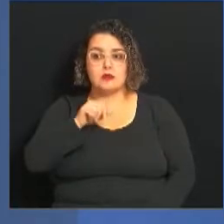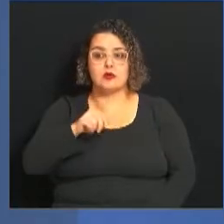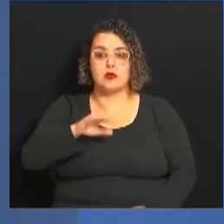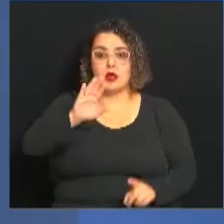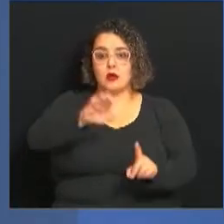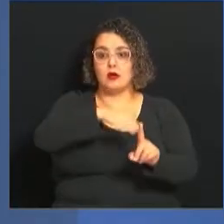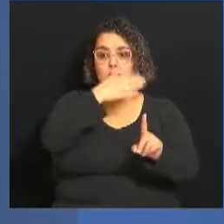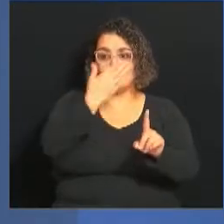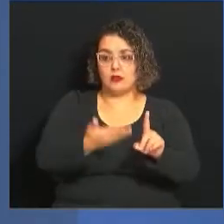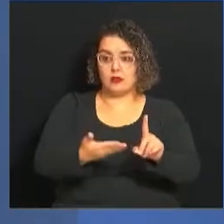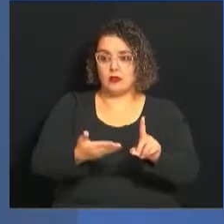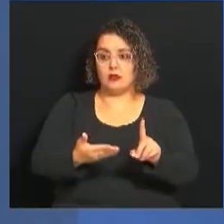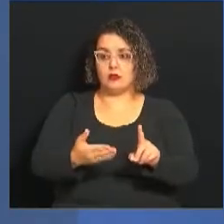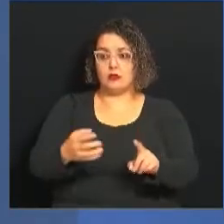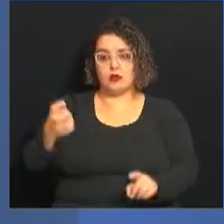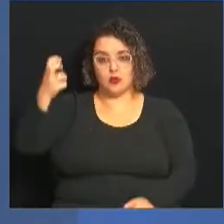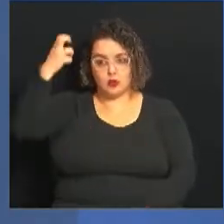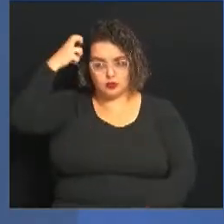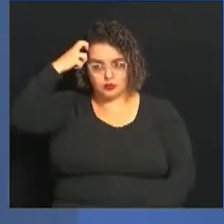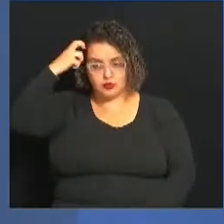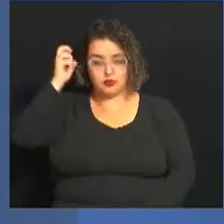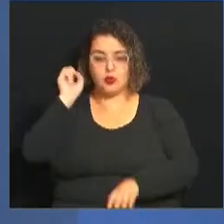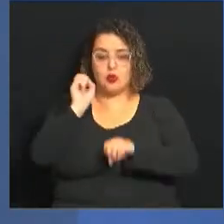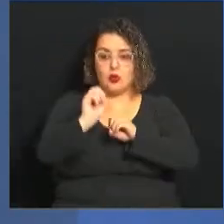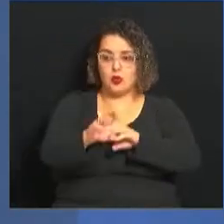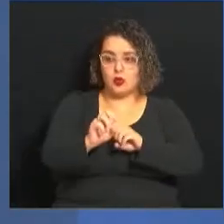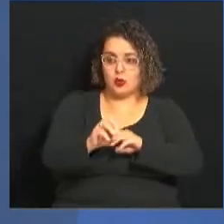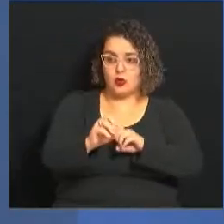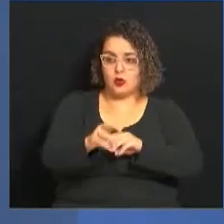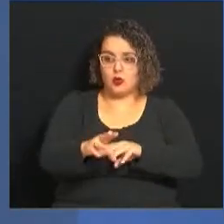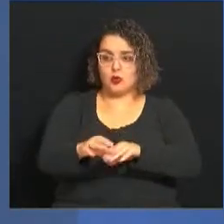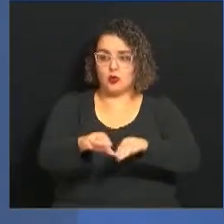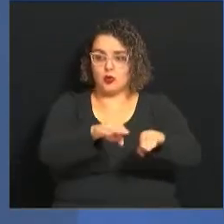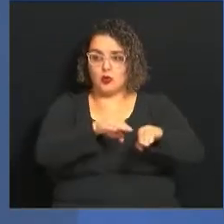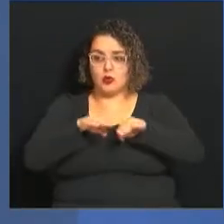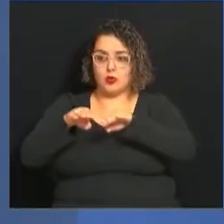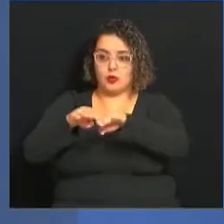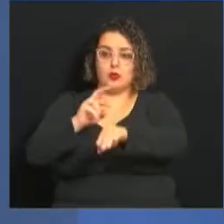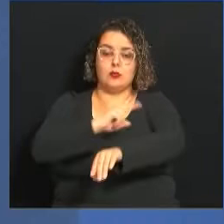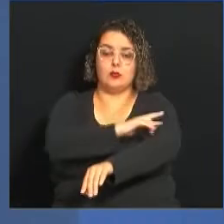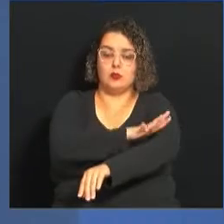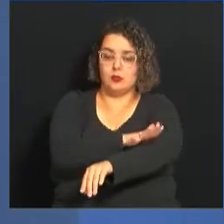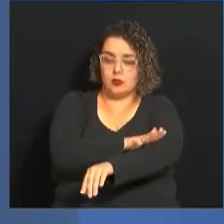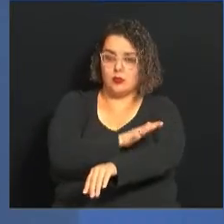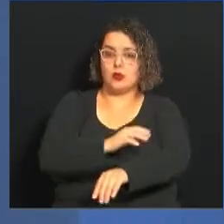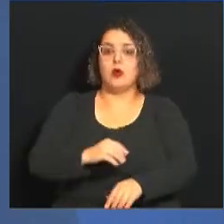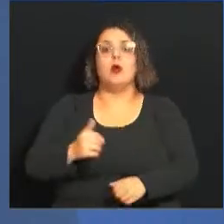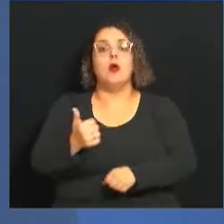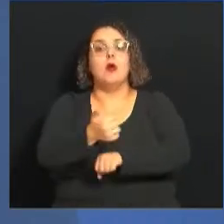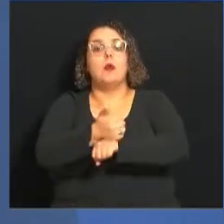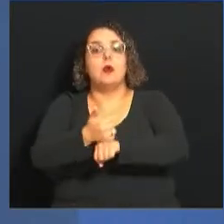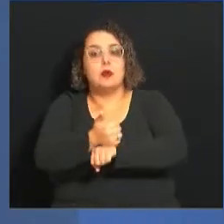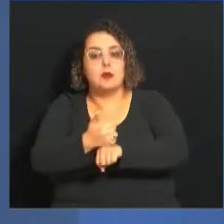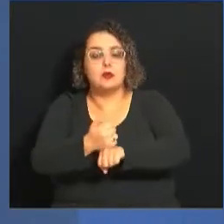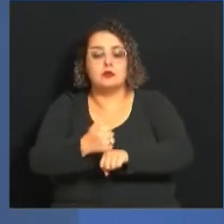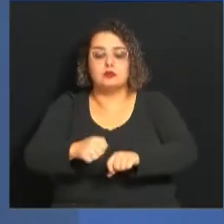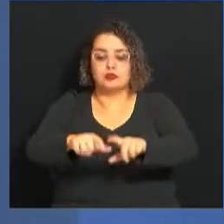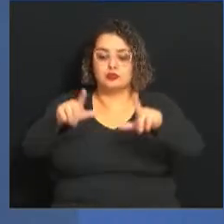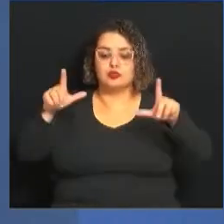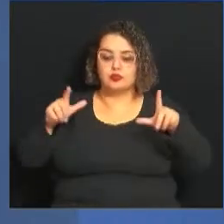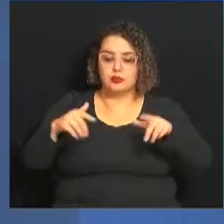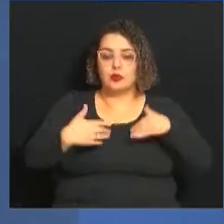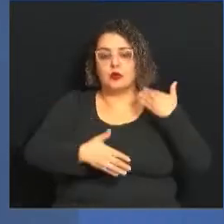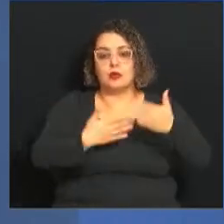nas categorias cultura, educação pela promoção da igualdade racial, profissional de destaque, trajetórias de